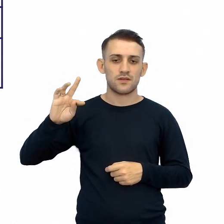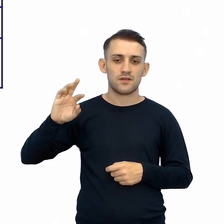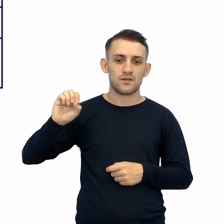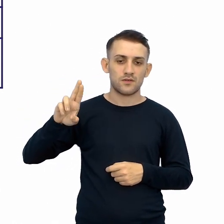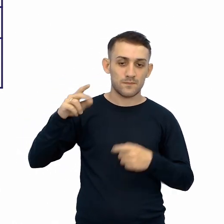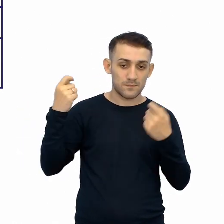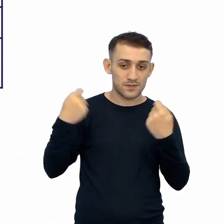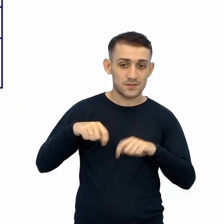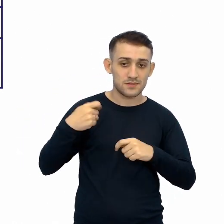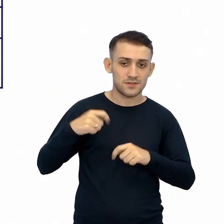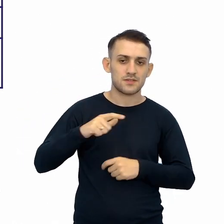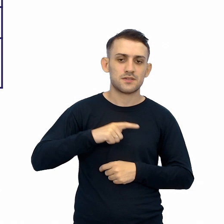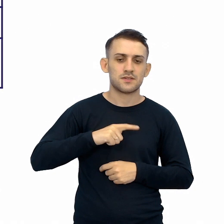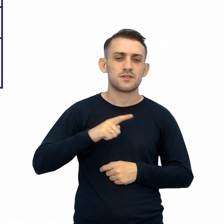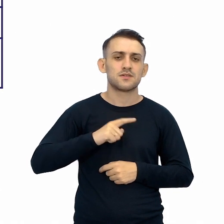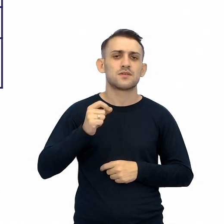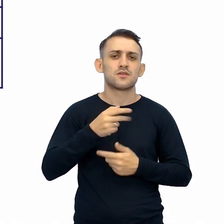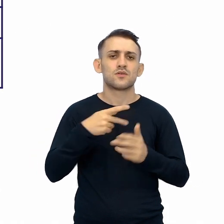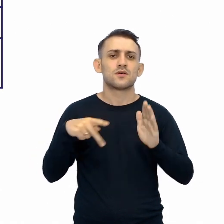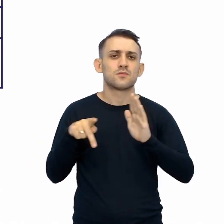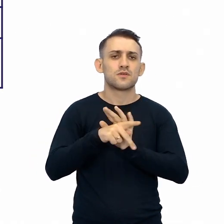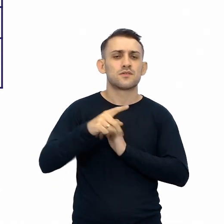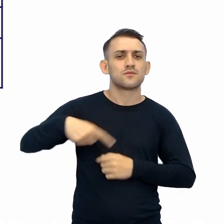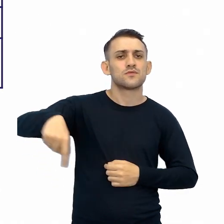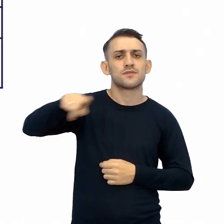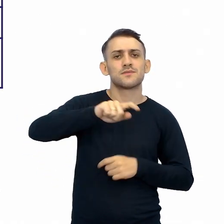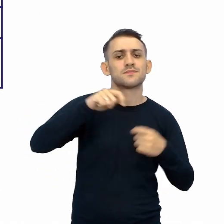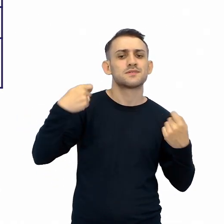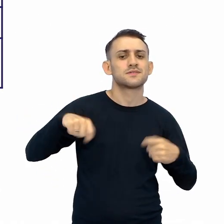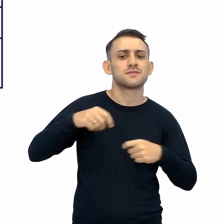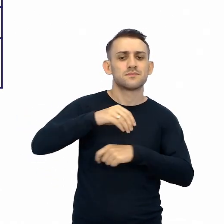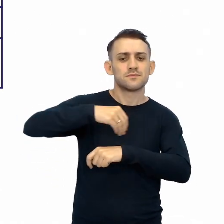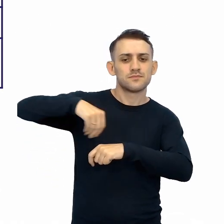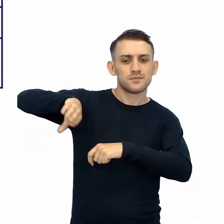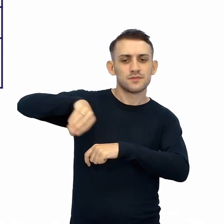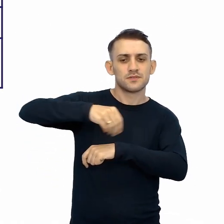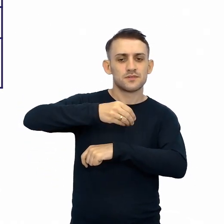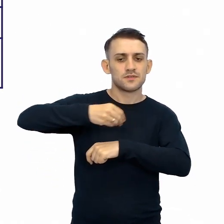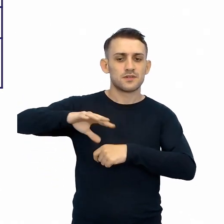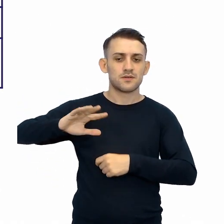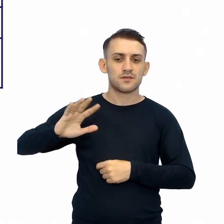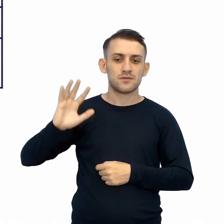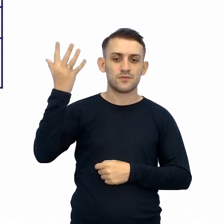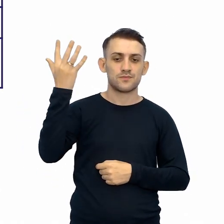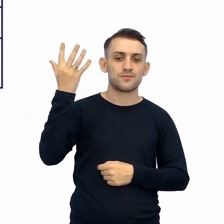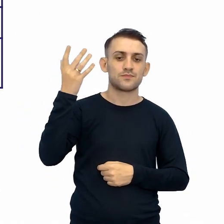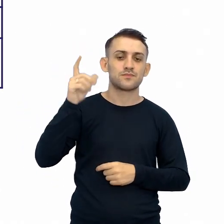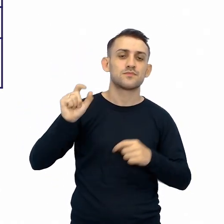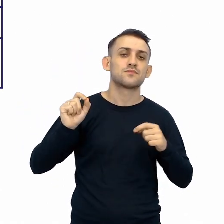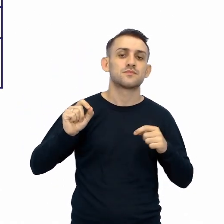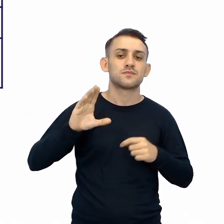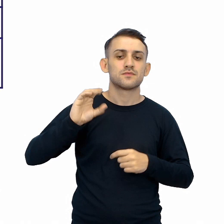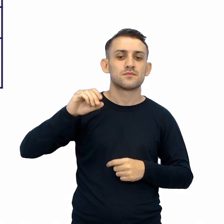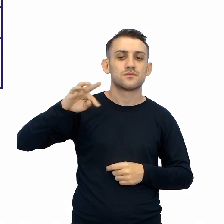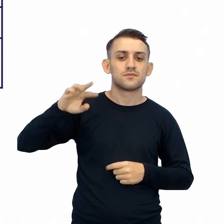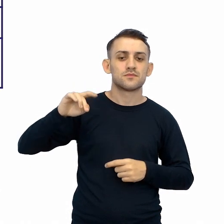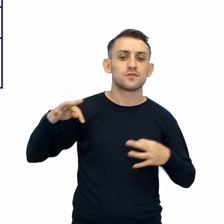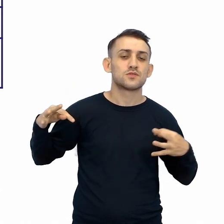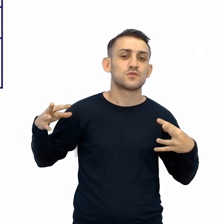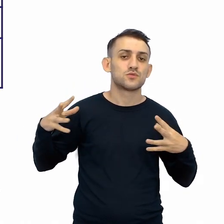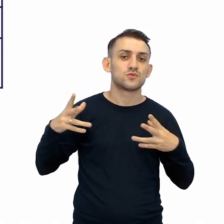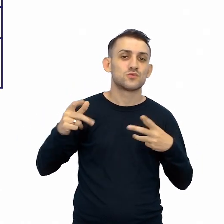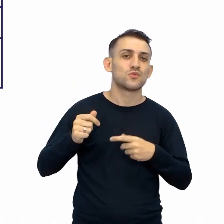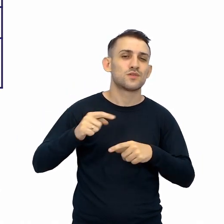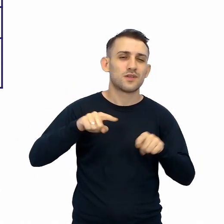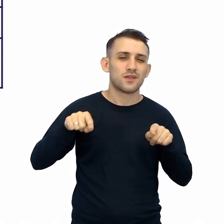vão ter que buscar escolher, e vocês devem mediar para que isso aconteça, né? Um conto que o restante da sala